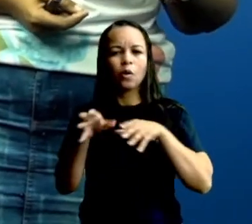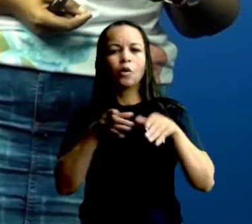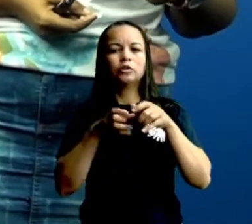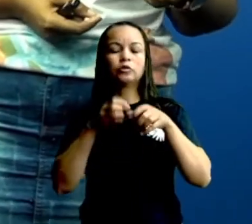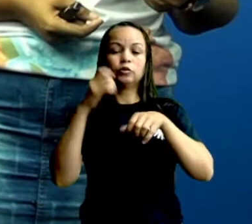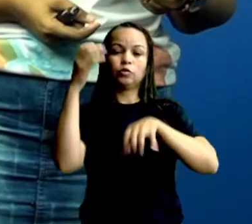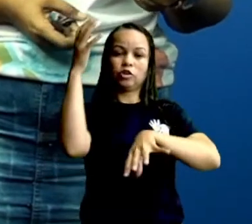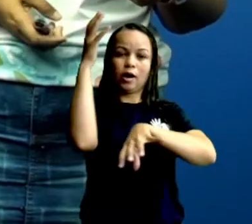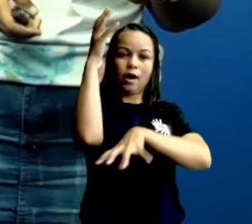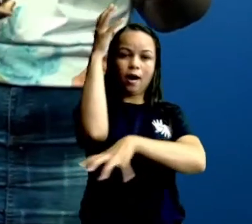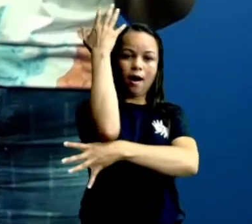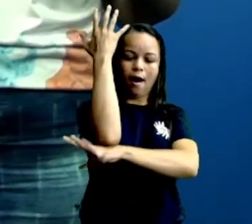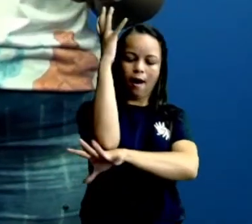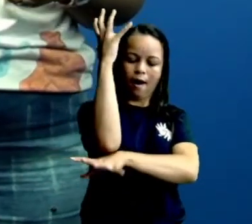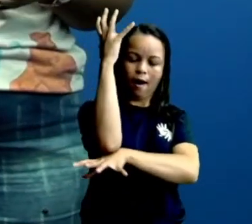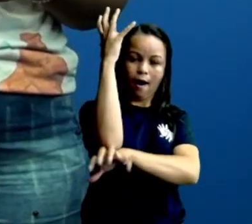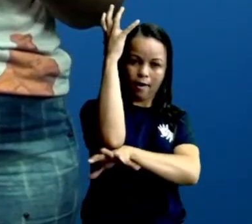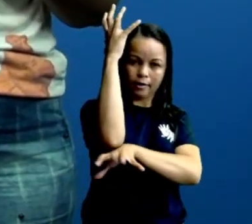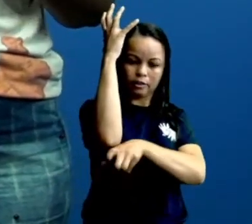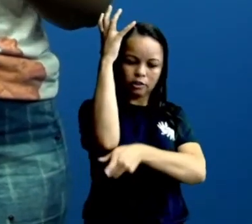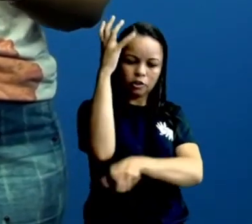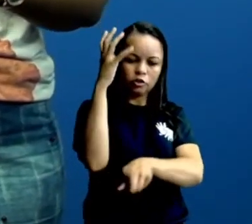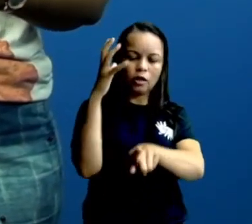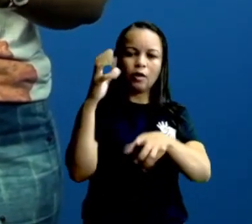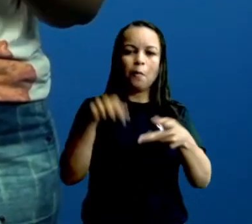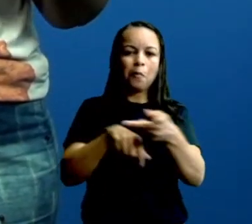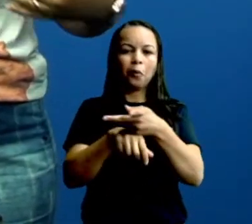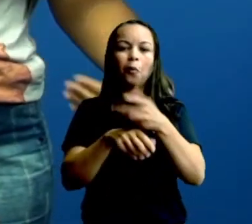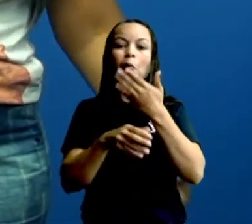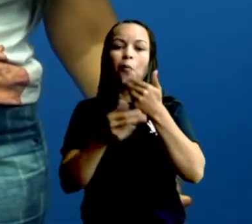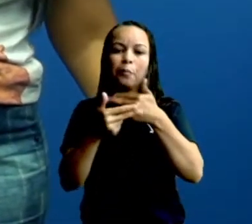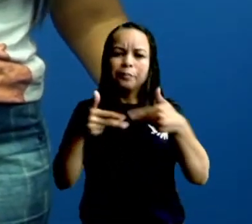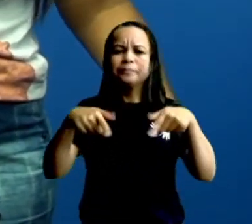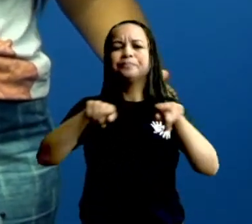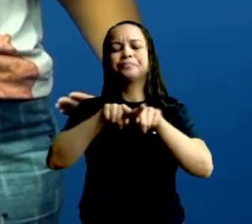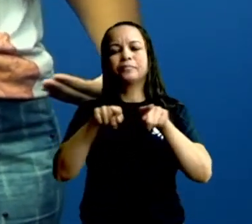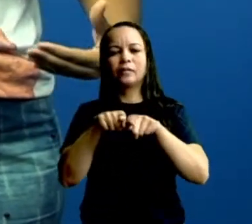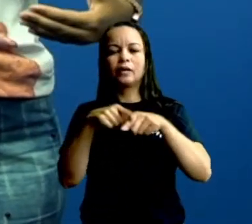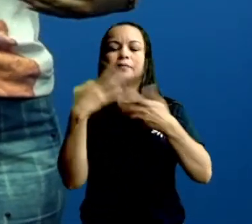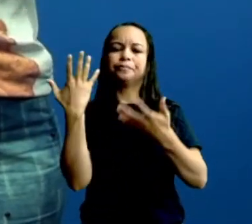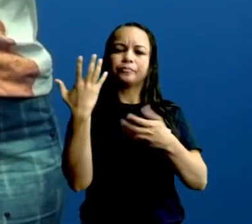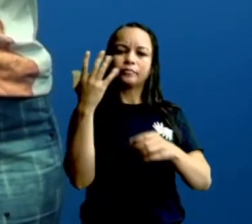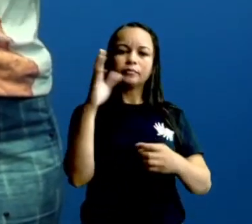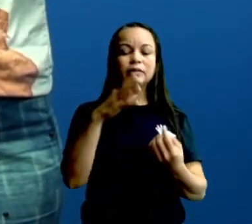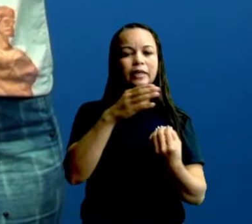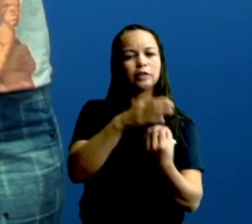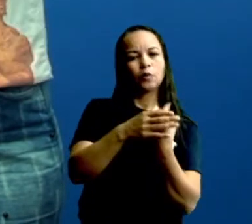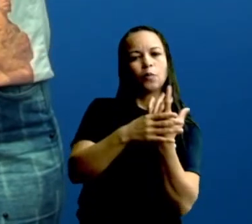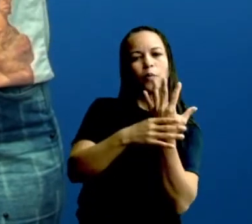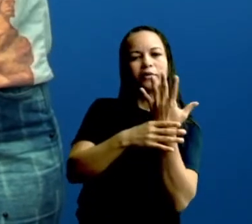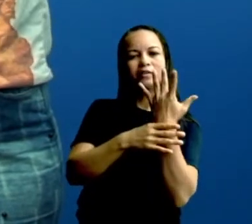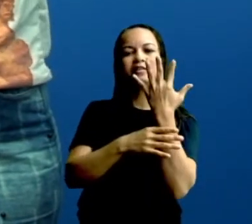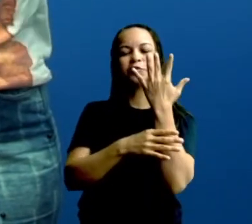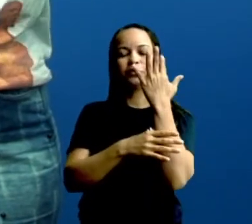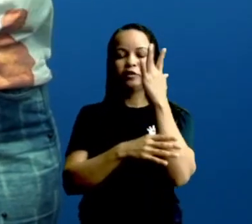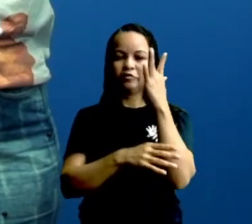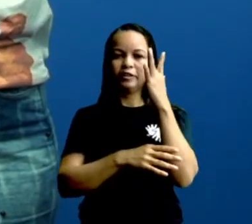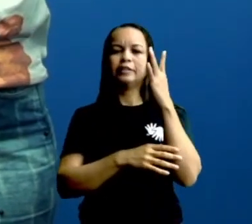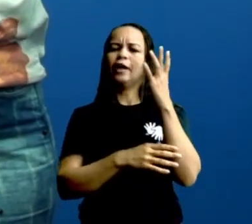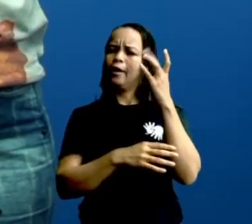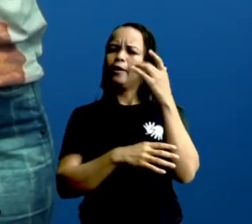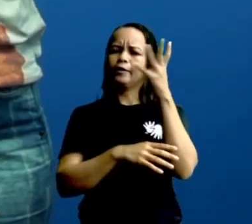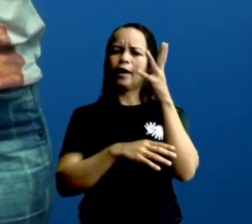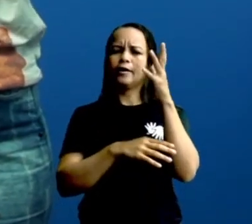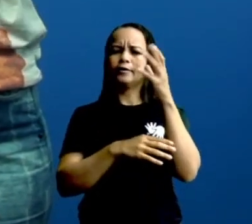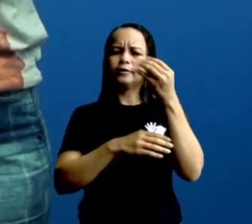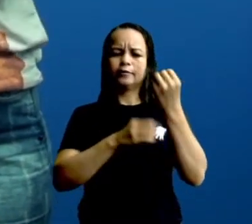suas raízes. Então as plantas também têm um ciclo de vida, elas nascem, vão crescendo, cresce. Depois um dia